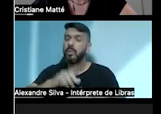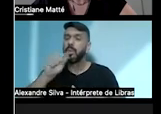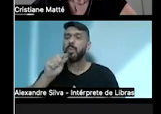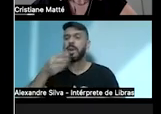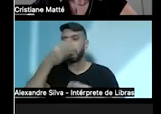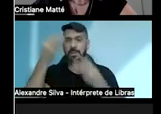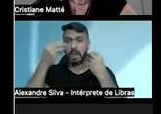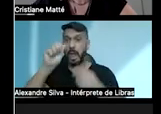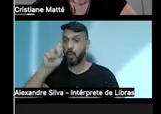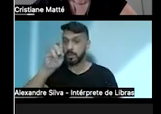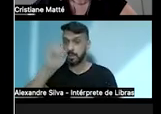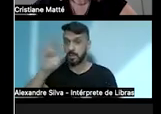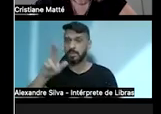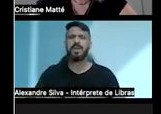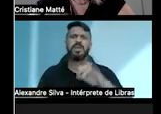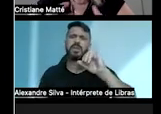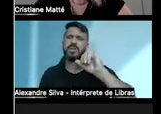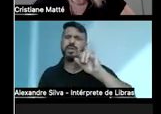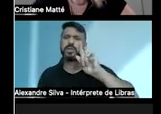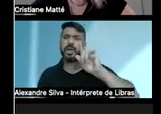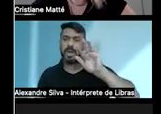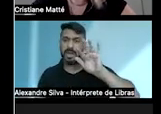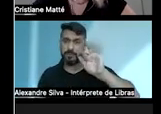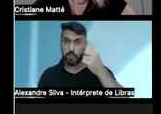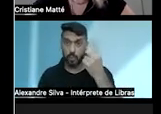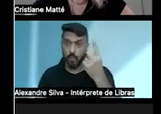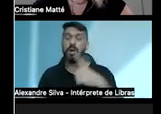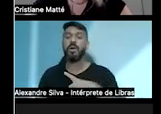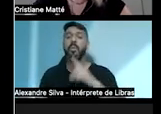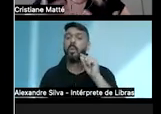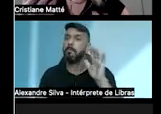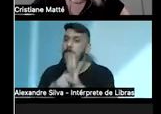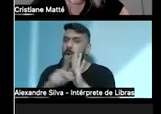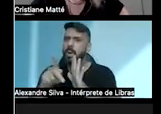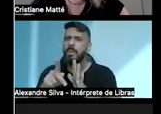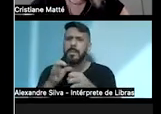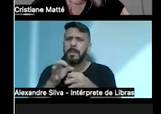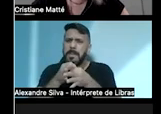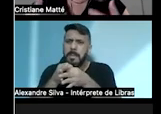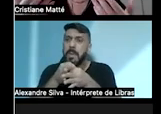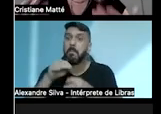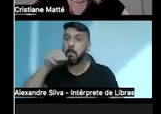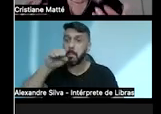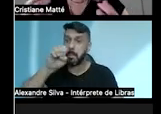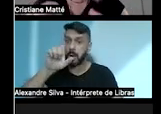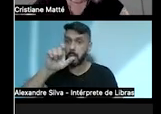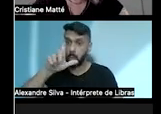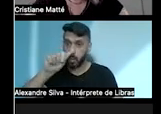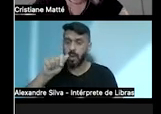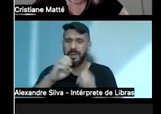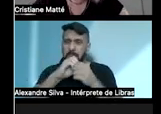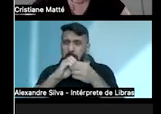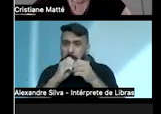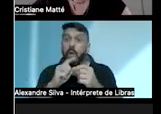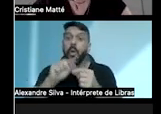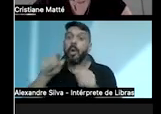Alzheimer. IGF-1, enfim, uma série de moléculas que são produzidas por este indivíduo que está